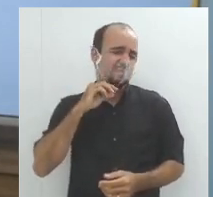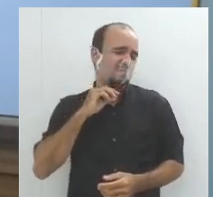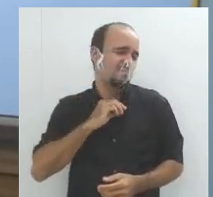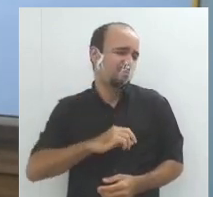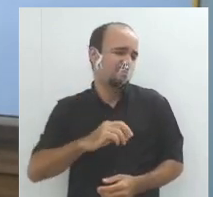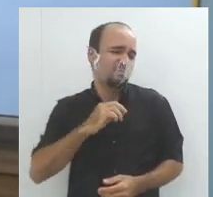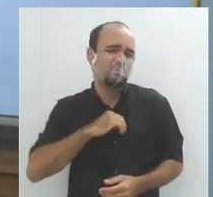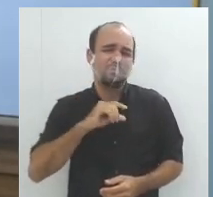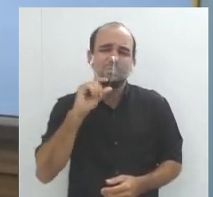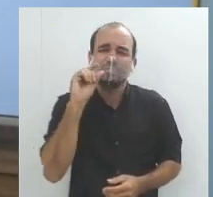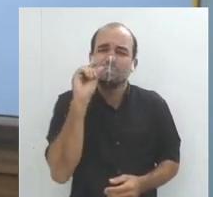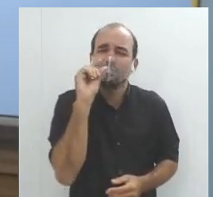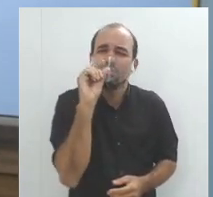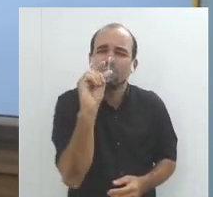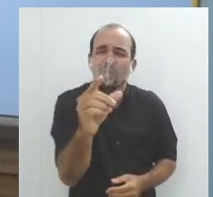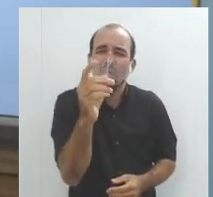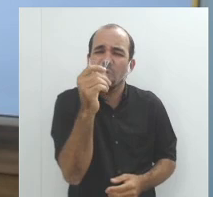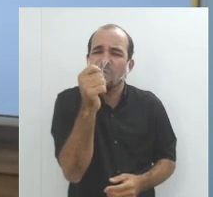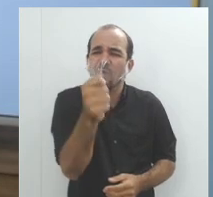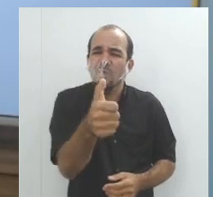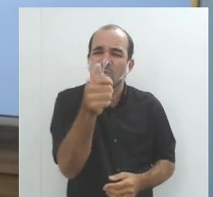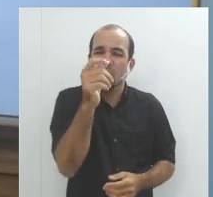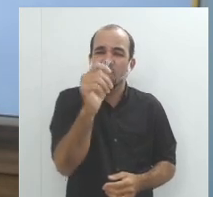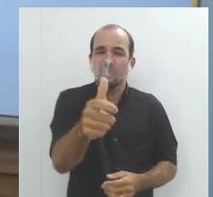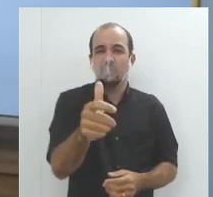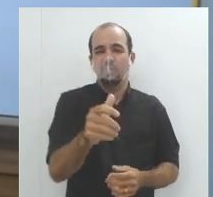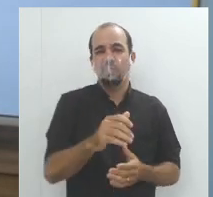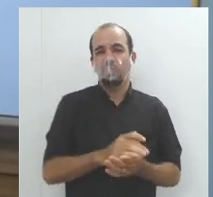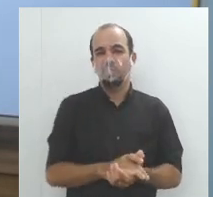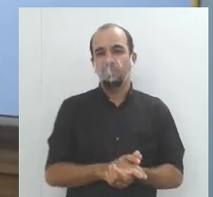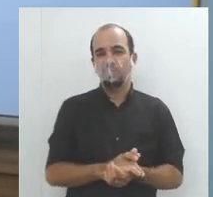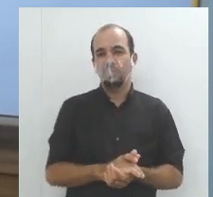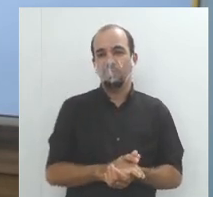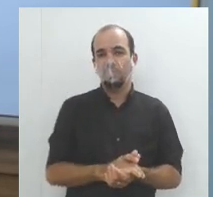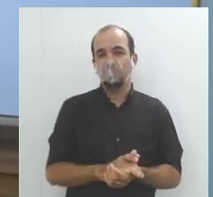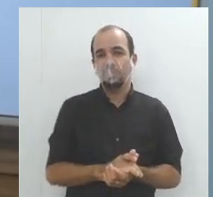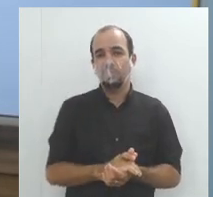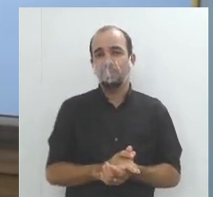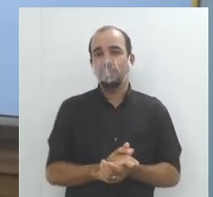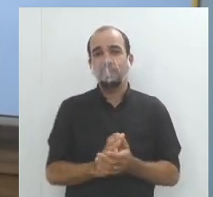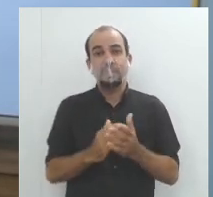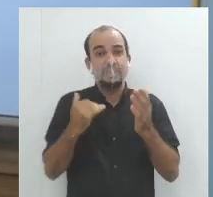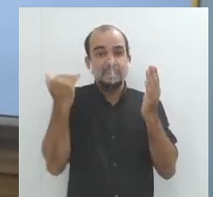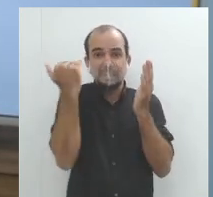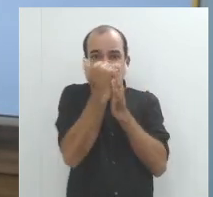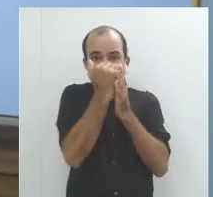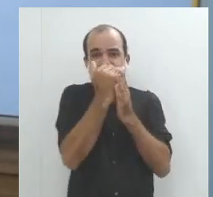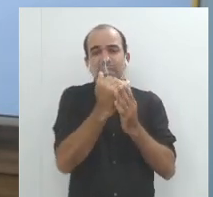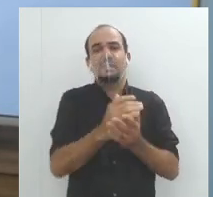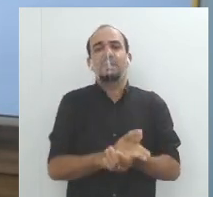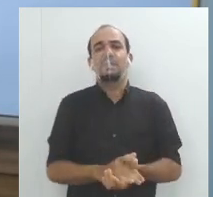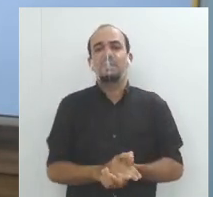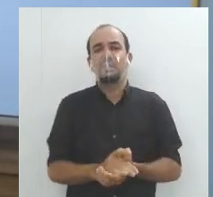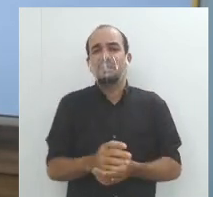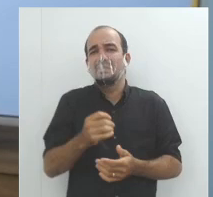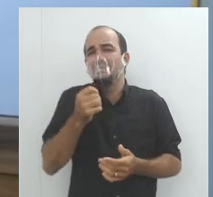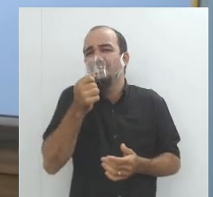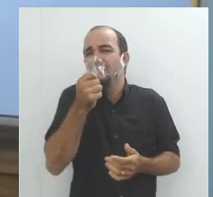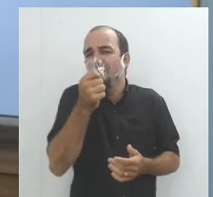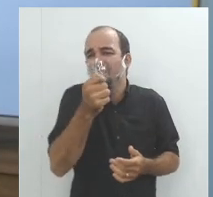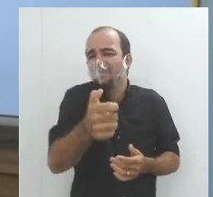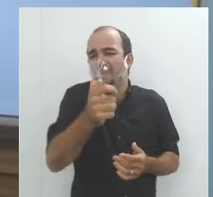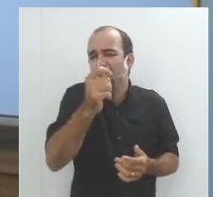circunstancializando o advérbio pouco. Não é apenas pouco, é pouquinho.